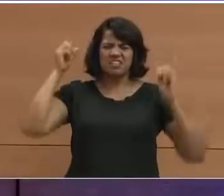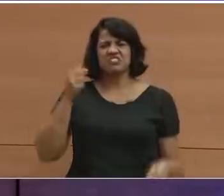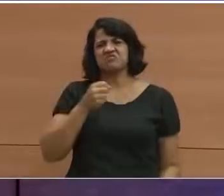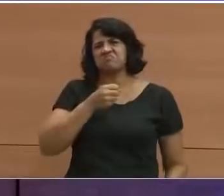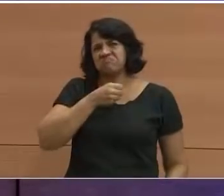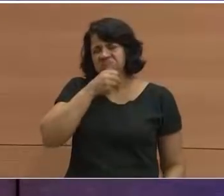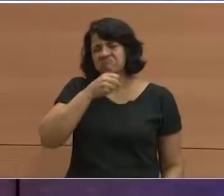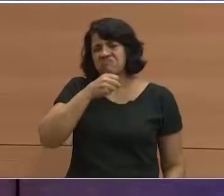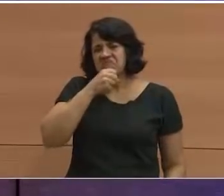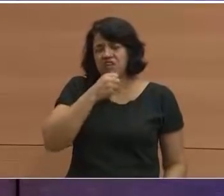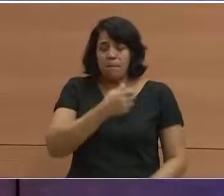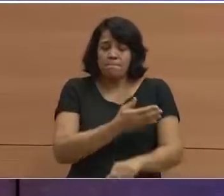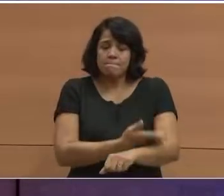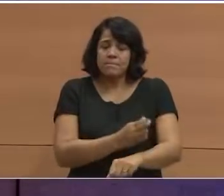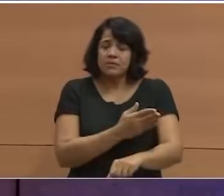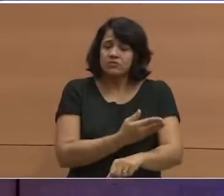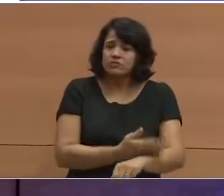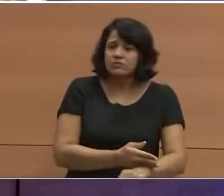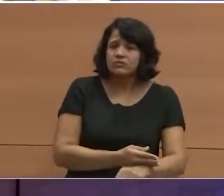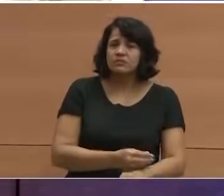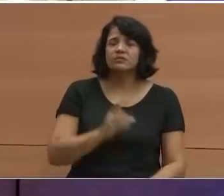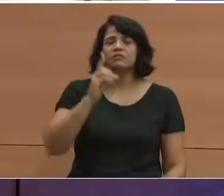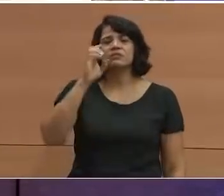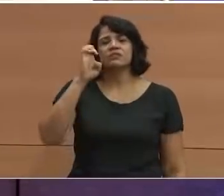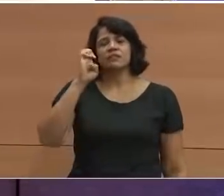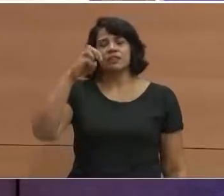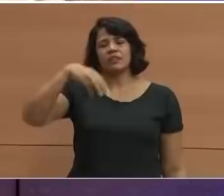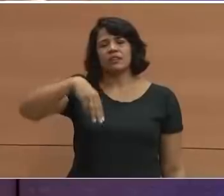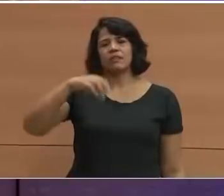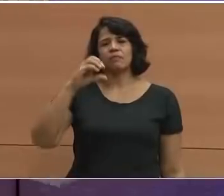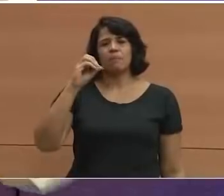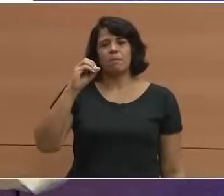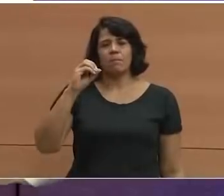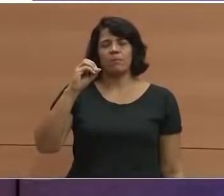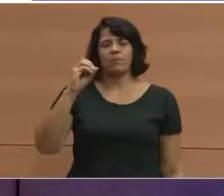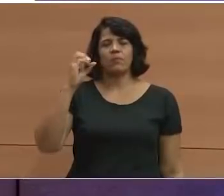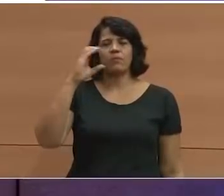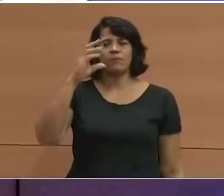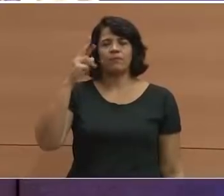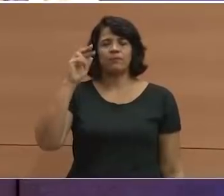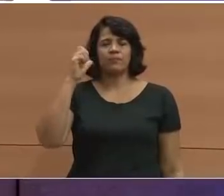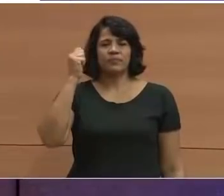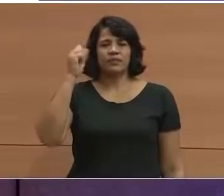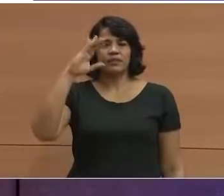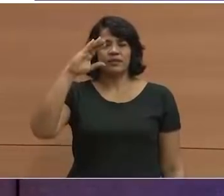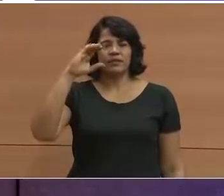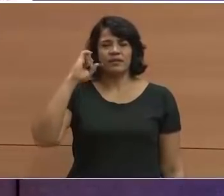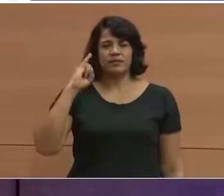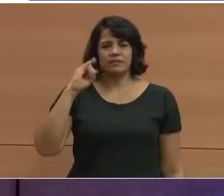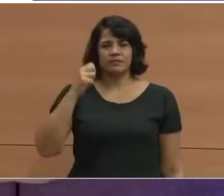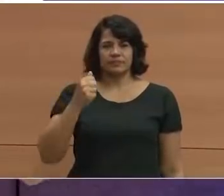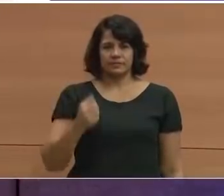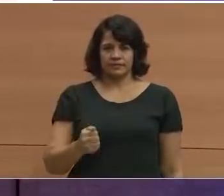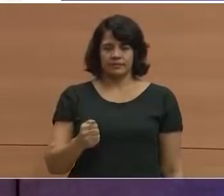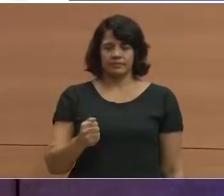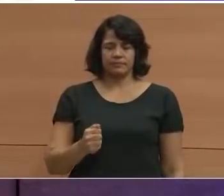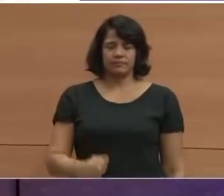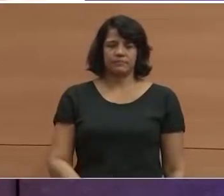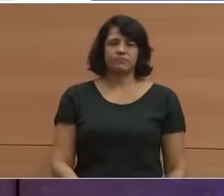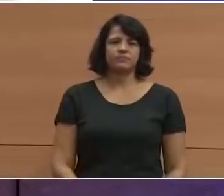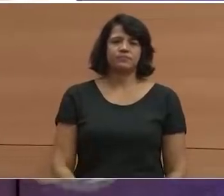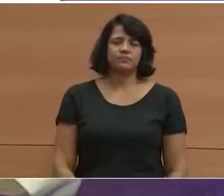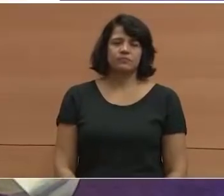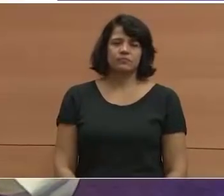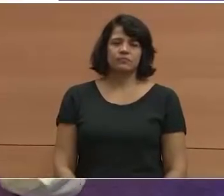tipo de democracia. E para que essa prática pudesse, né, ter livre curso,